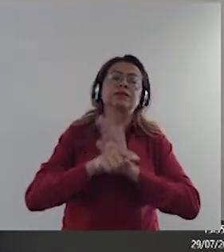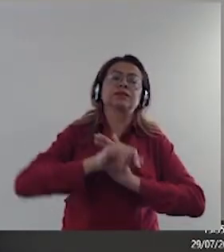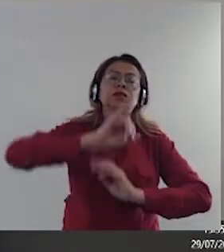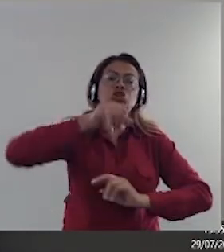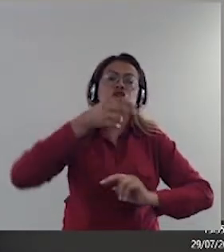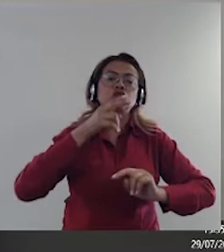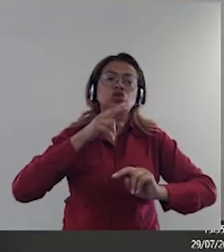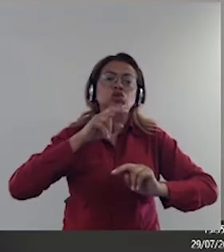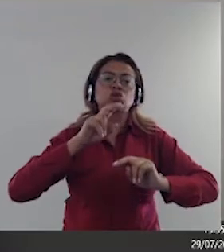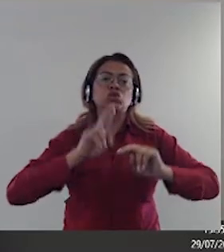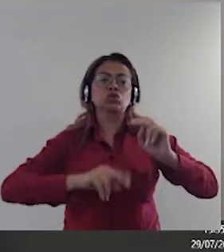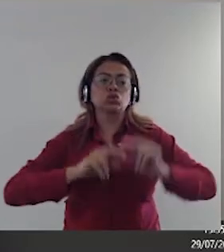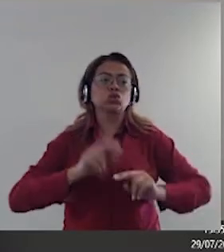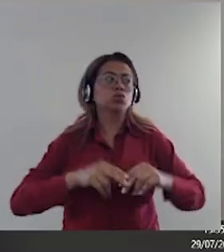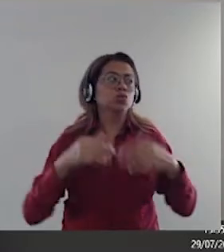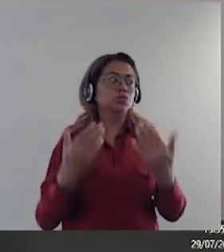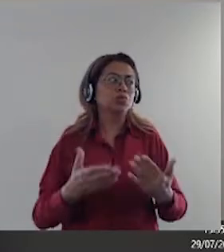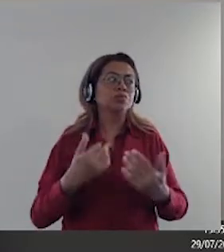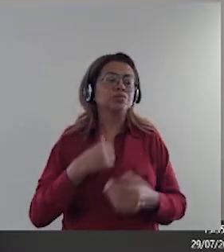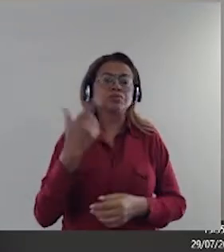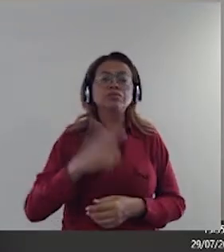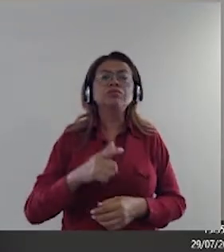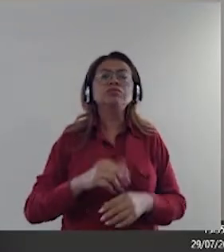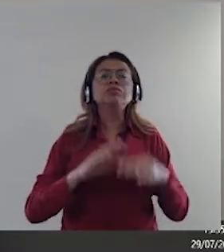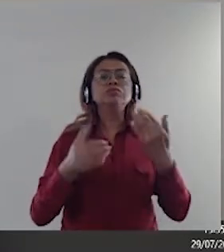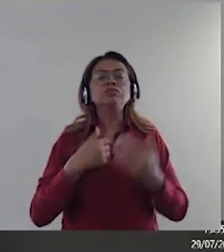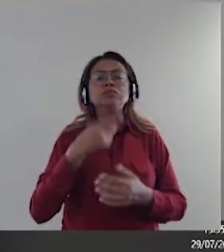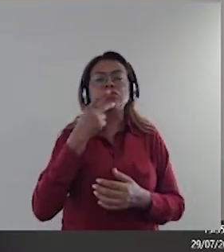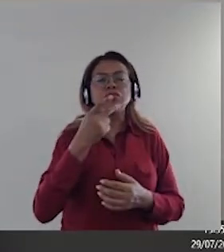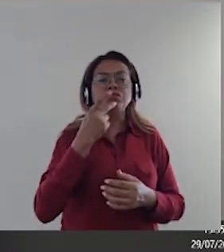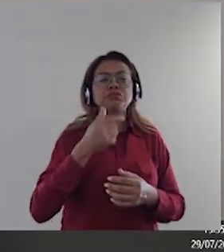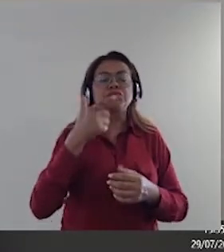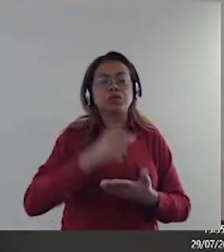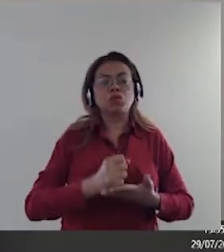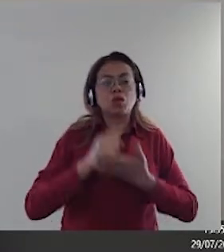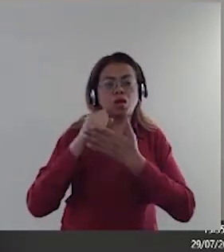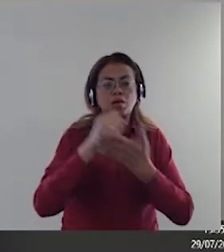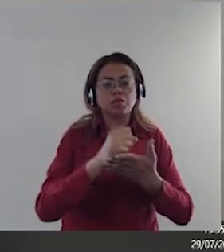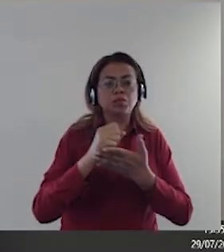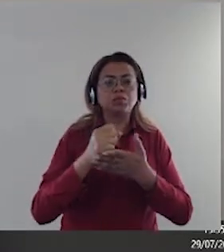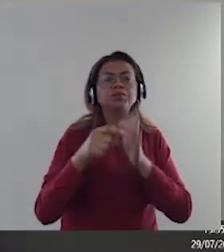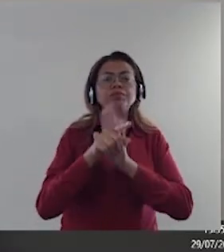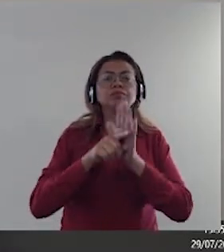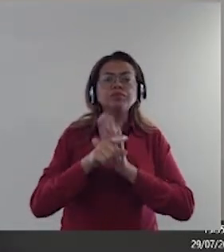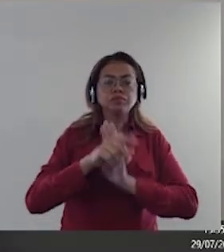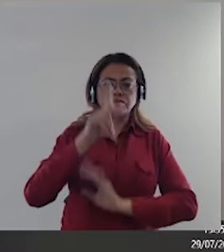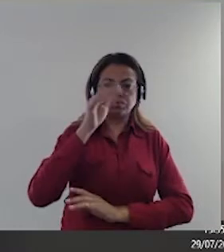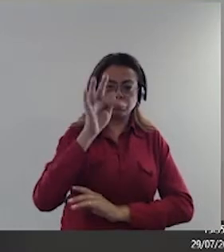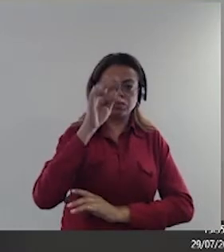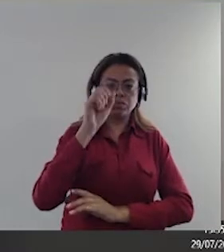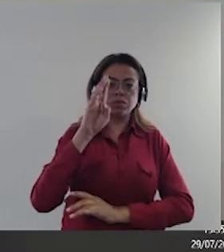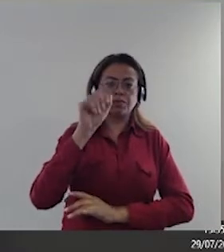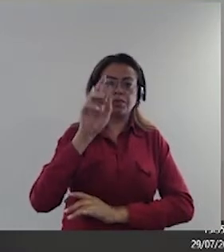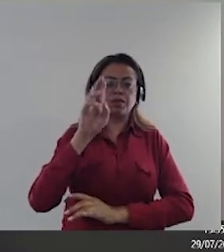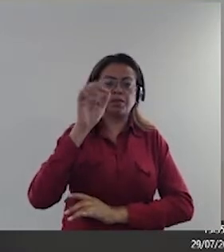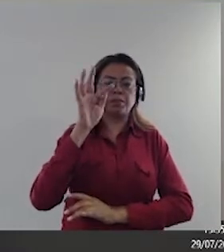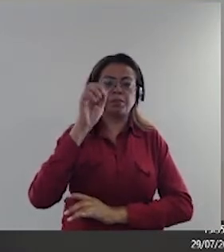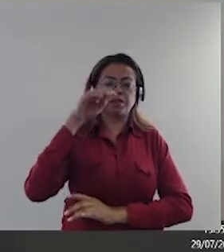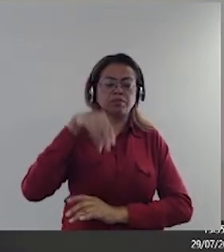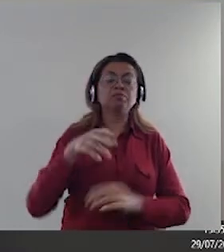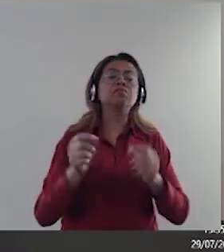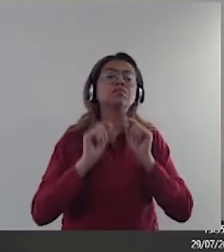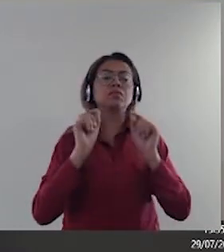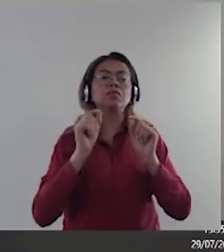Febraban, e que eu faço questão aqui de me referenciar a ela, até como um apoio mesmo nessa minha ideia que eu gostaria de trazer aqui, é